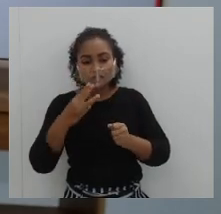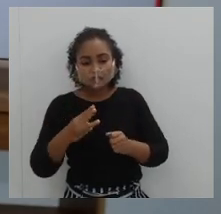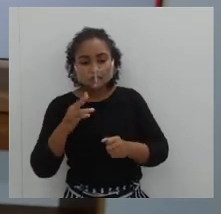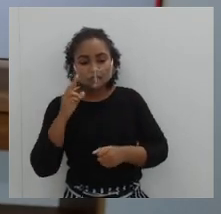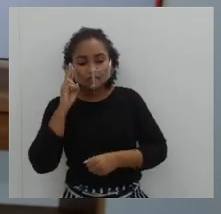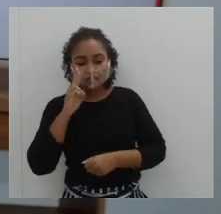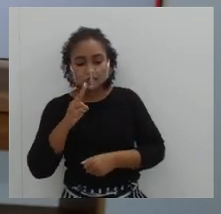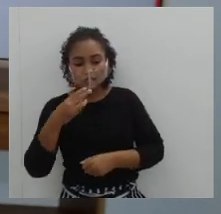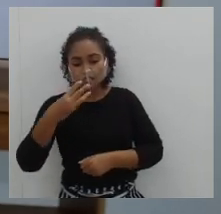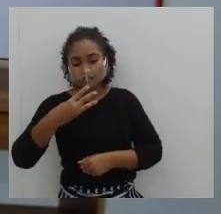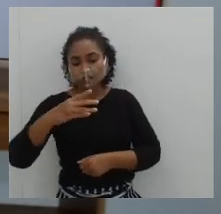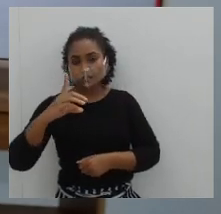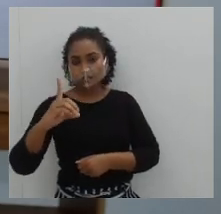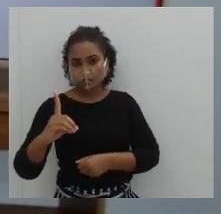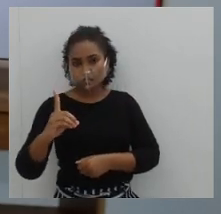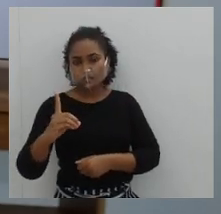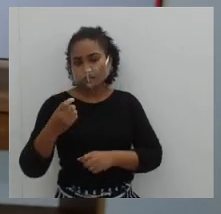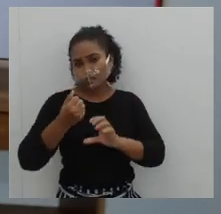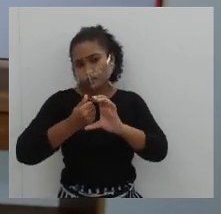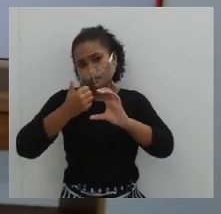obedecem a algumas características para